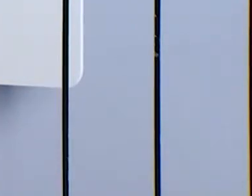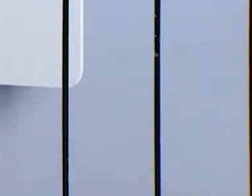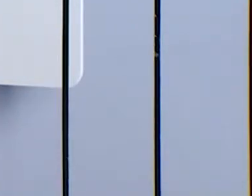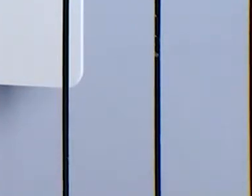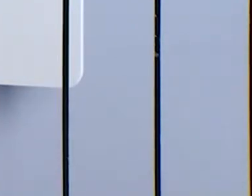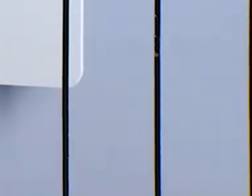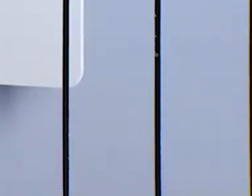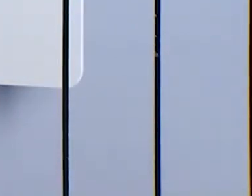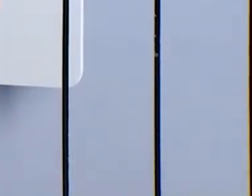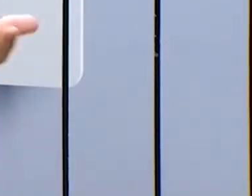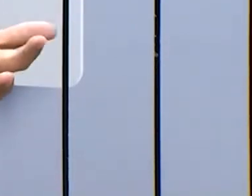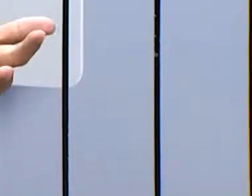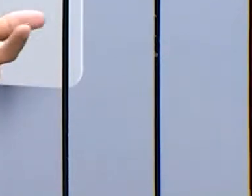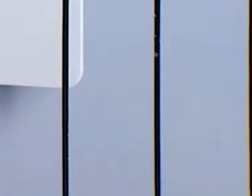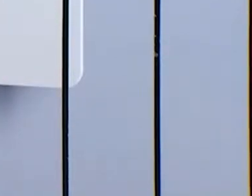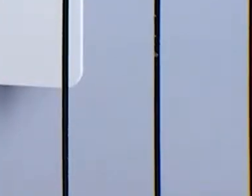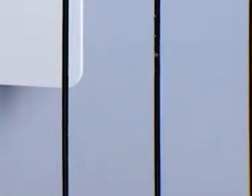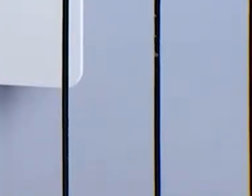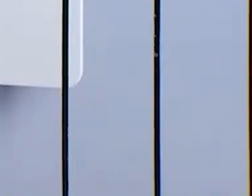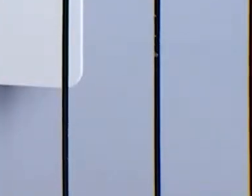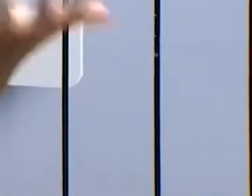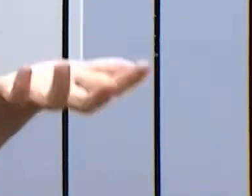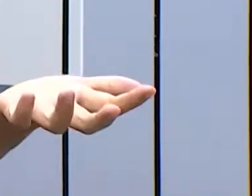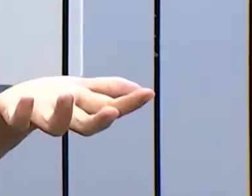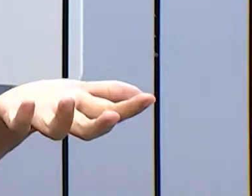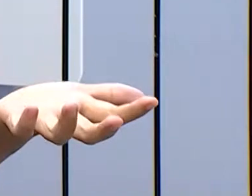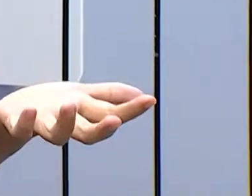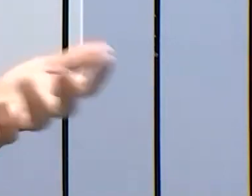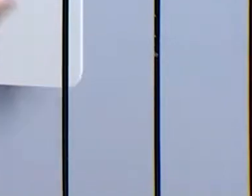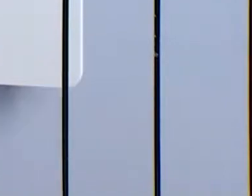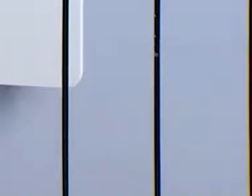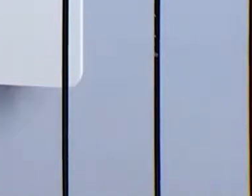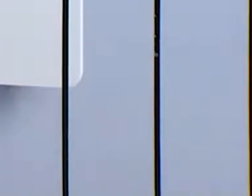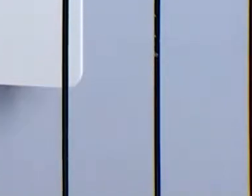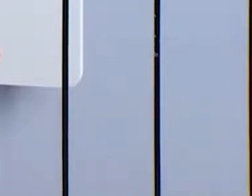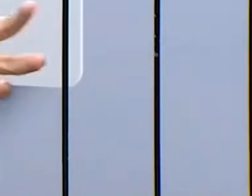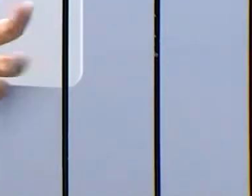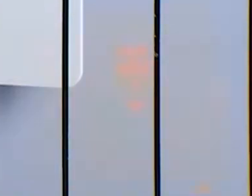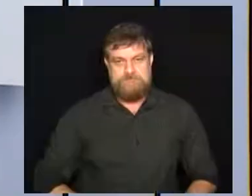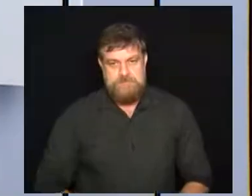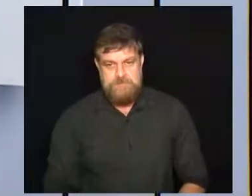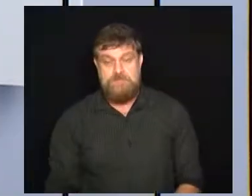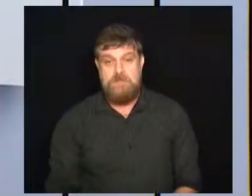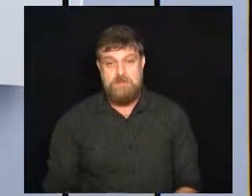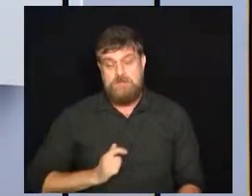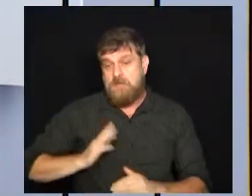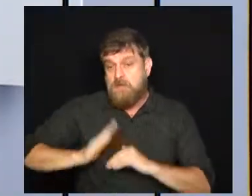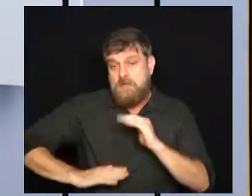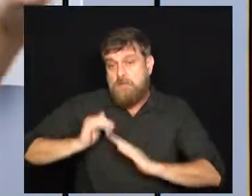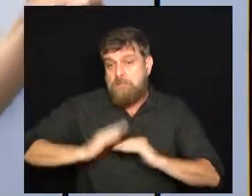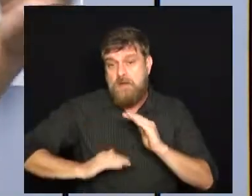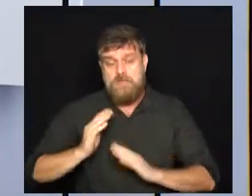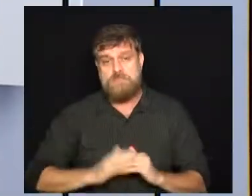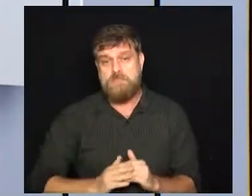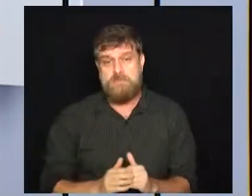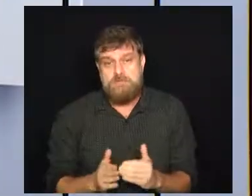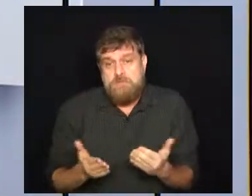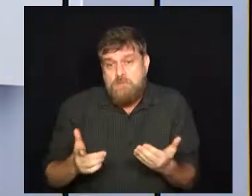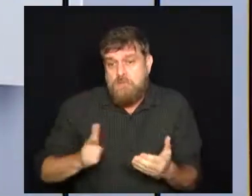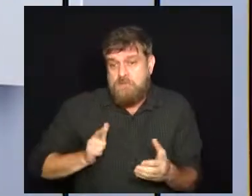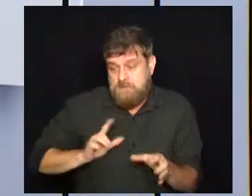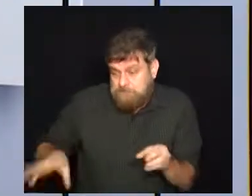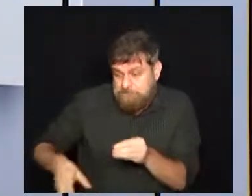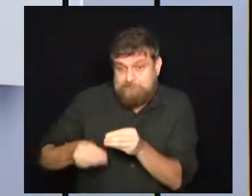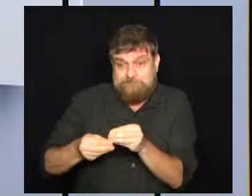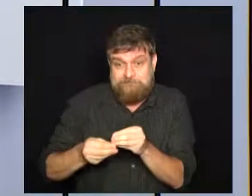de resistência, porque quando a gente tem uma reforma da Previdência, que na prática ou conjugada,